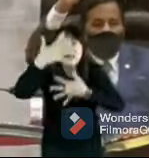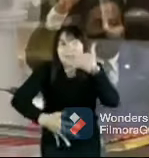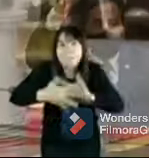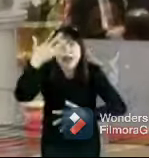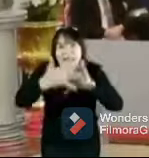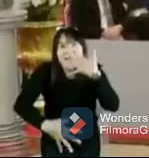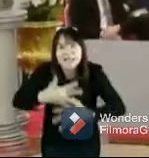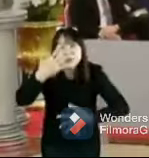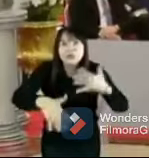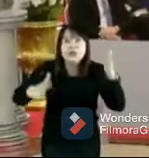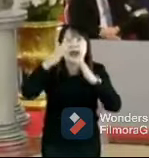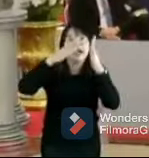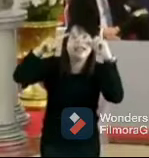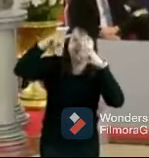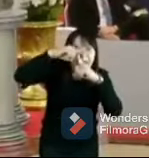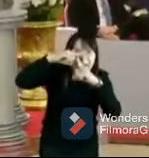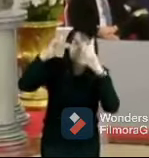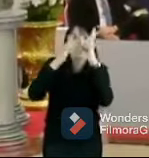Deus.